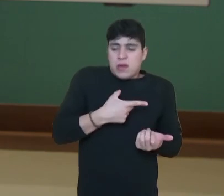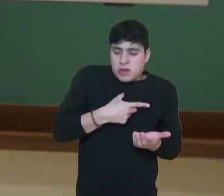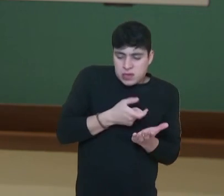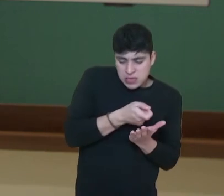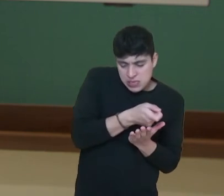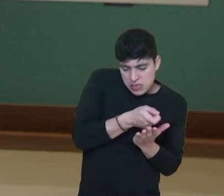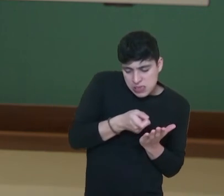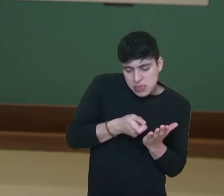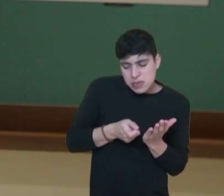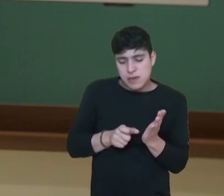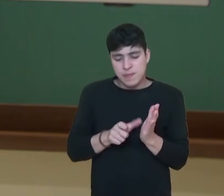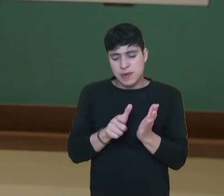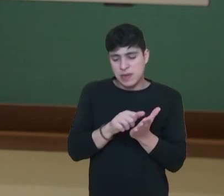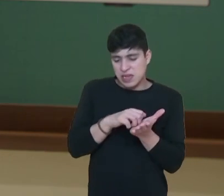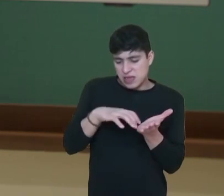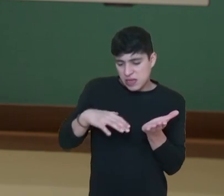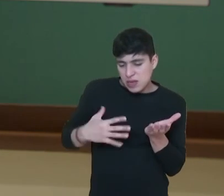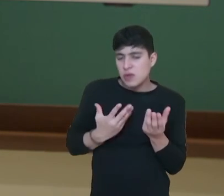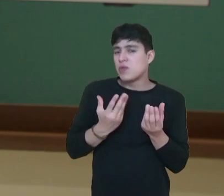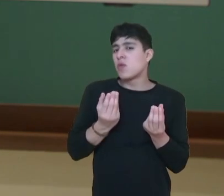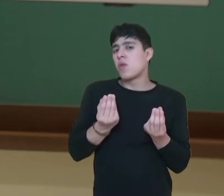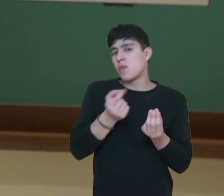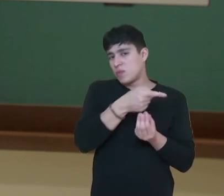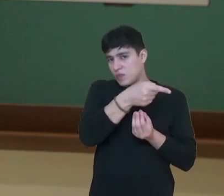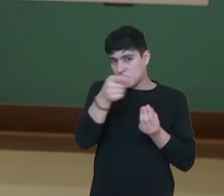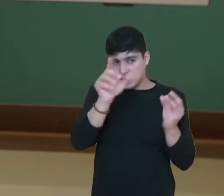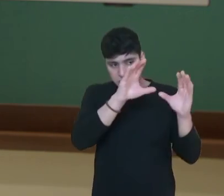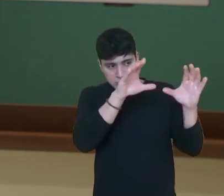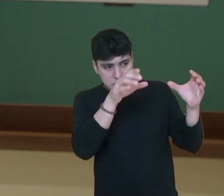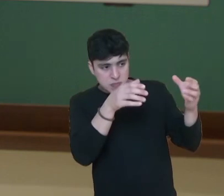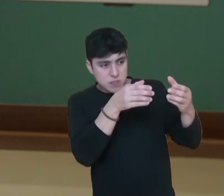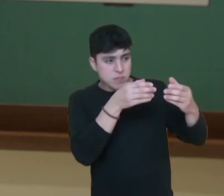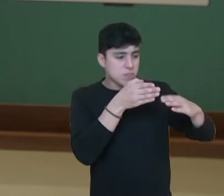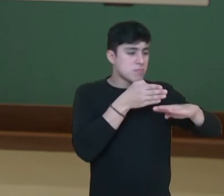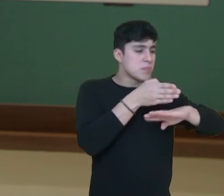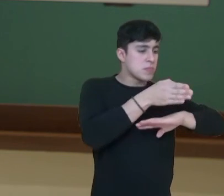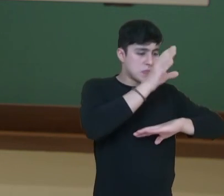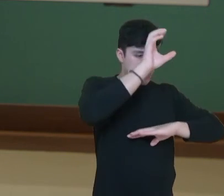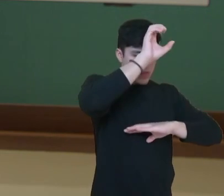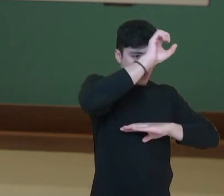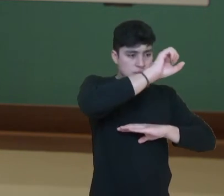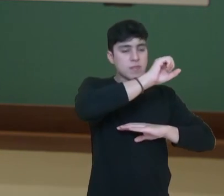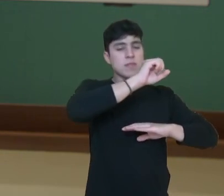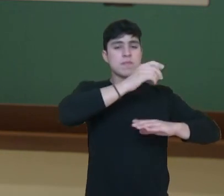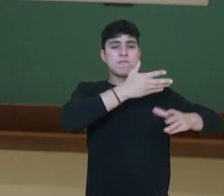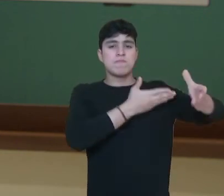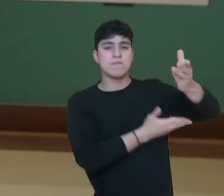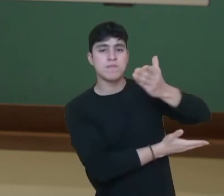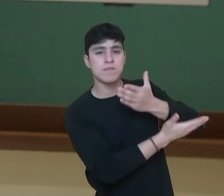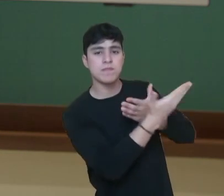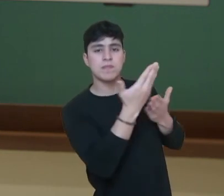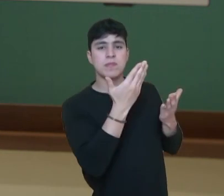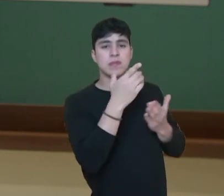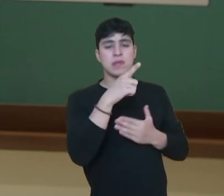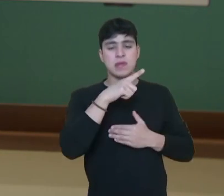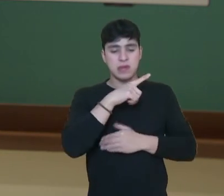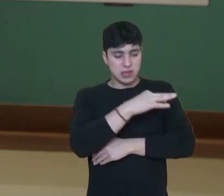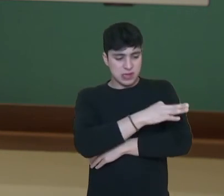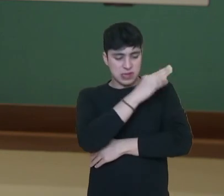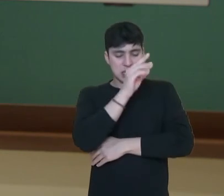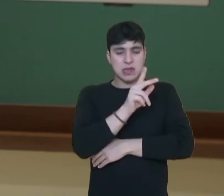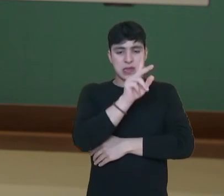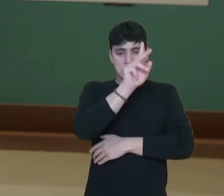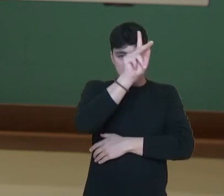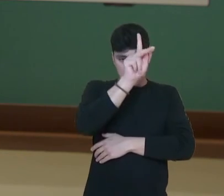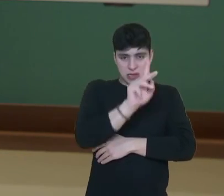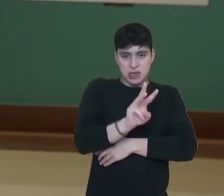primeira atividade, né, sobre como você agiu no trabalho em grupo, se você aprendeu, se você participou, nós também temos essa técnica